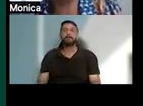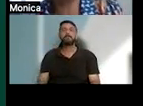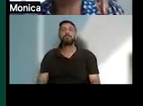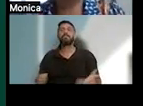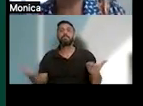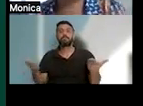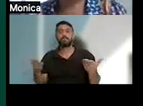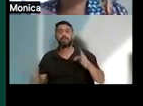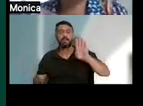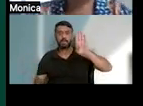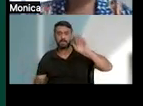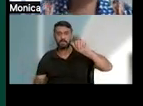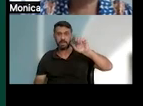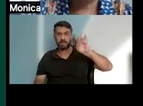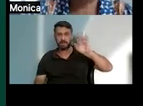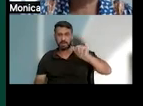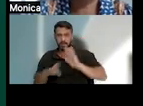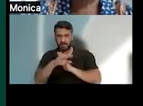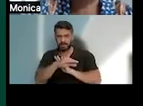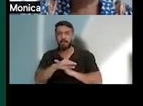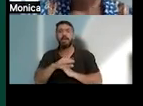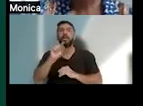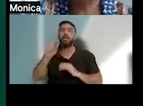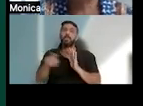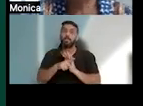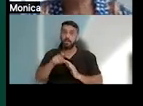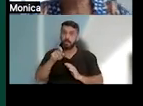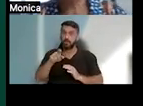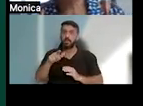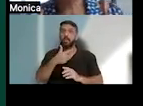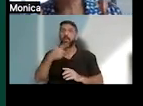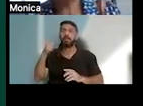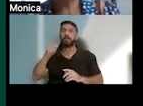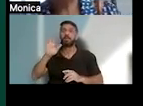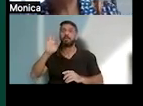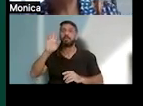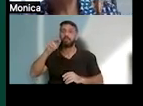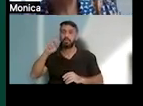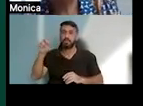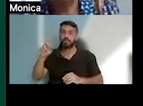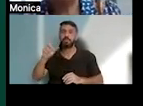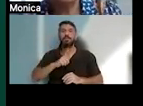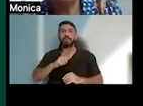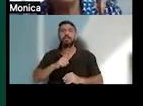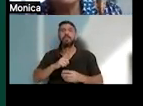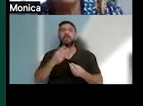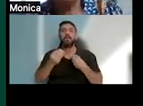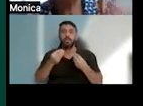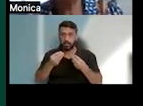uma bactéria criada novamente com uma nova função tem que ter uma forma de que, se ela